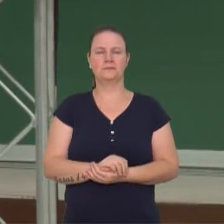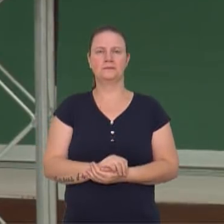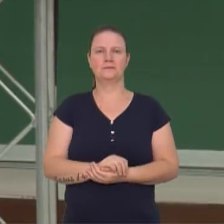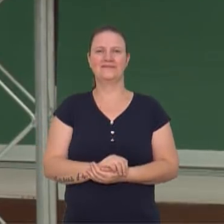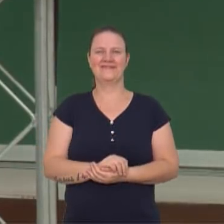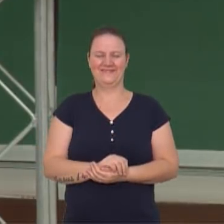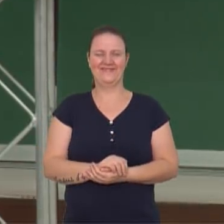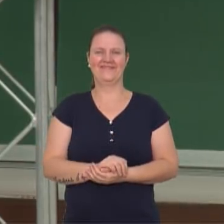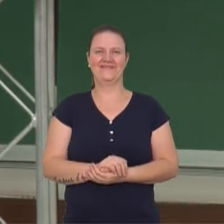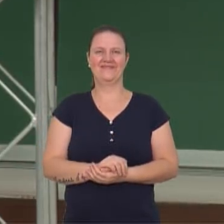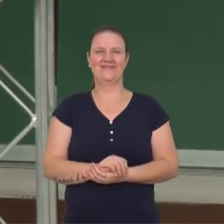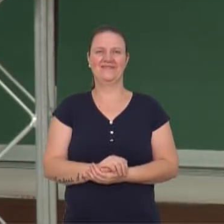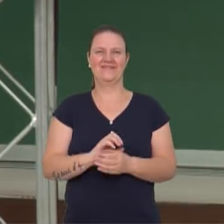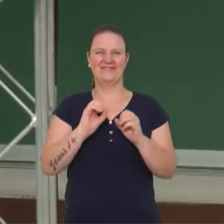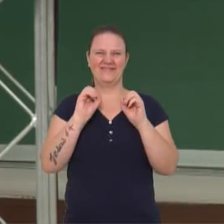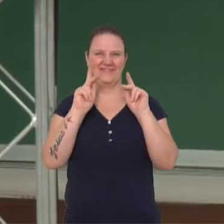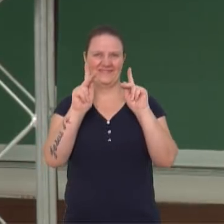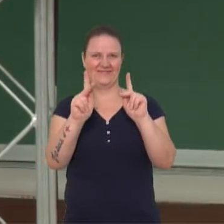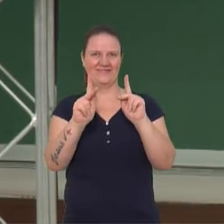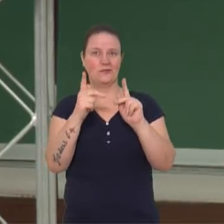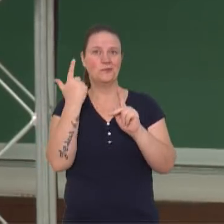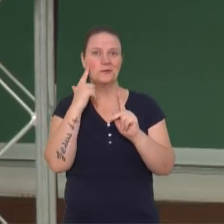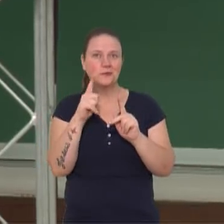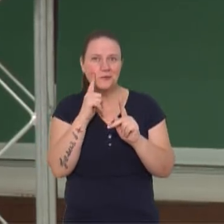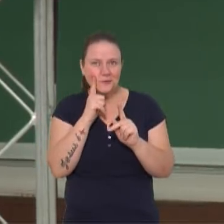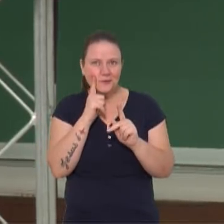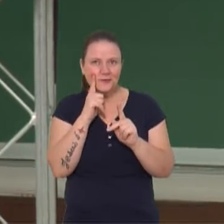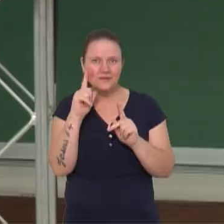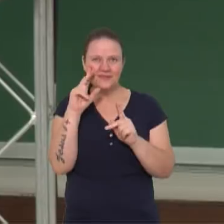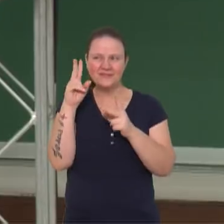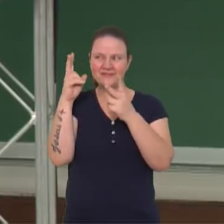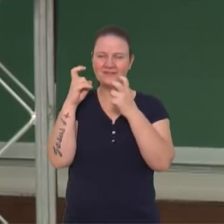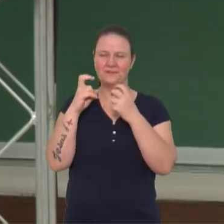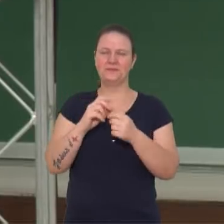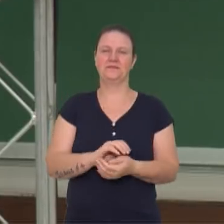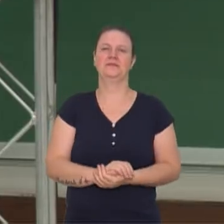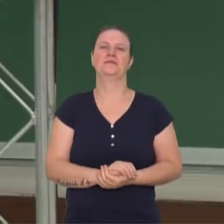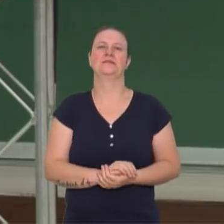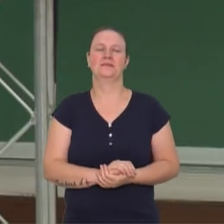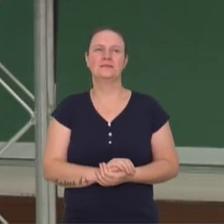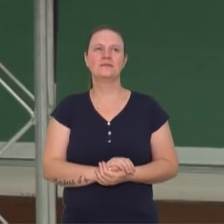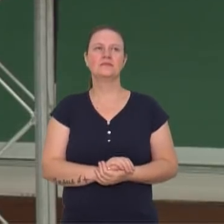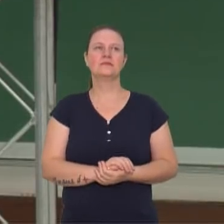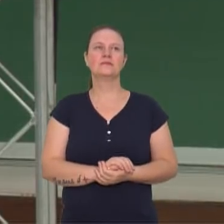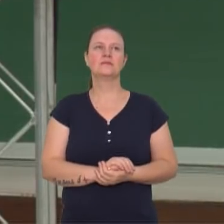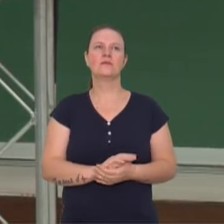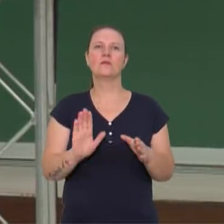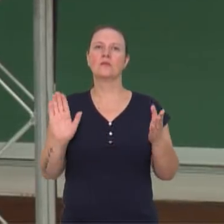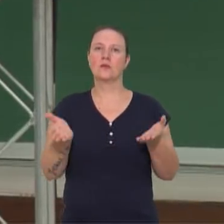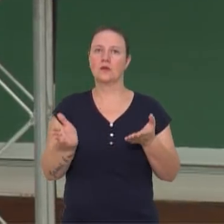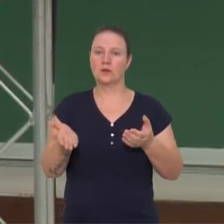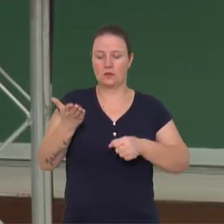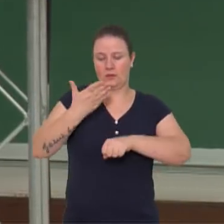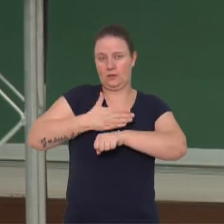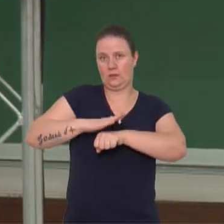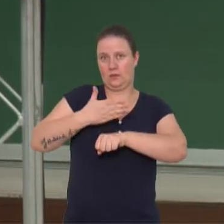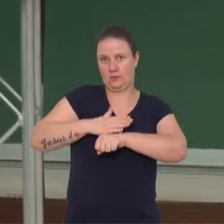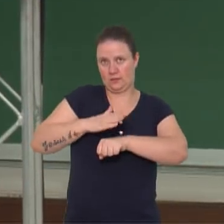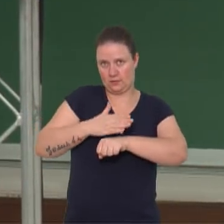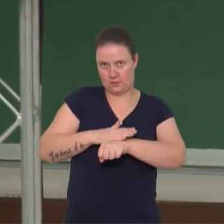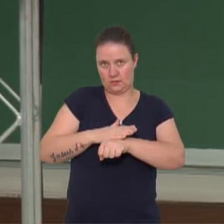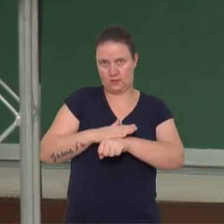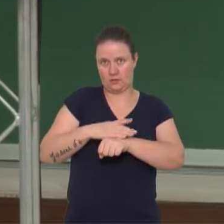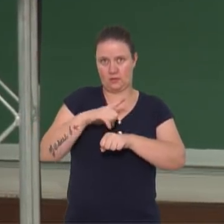centímetros. Tudo bem? Conseguiram acompanhar? Vamos lá. Esse aqui,